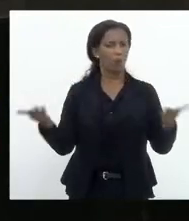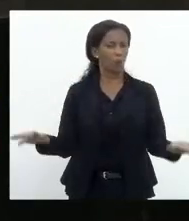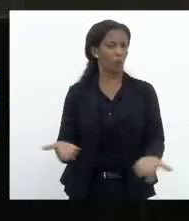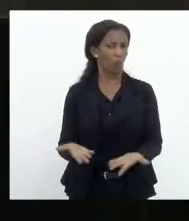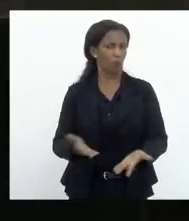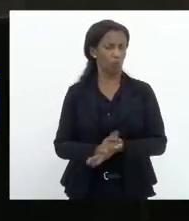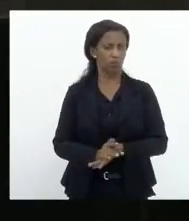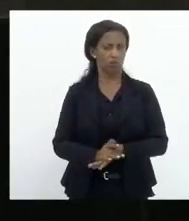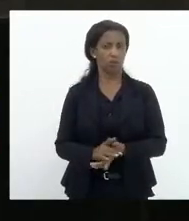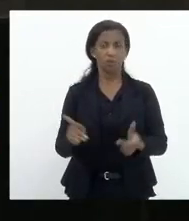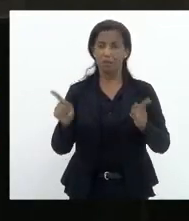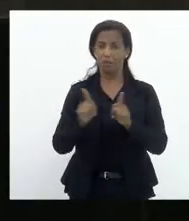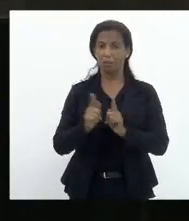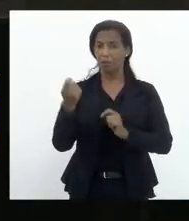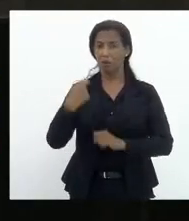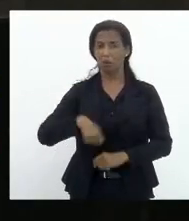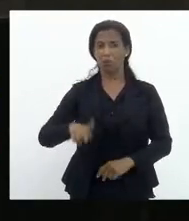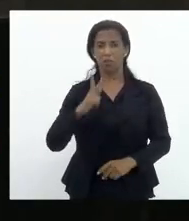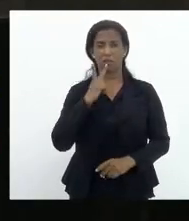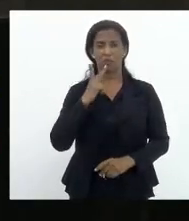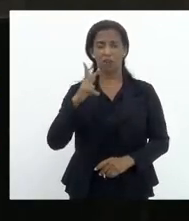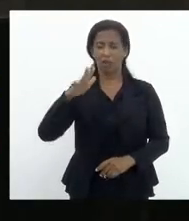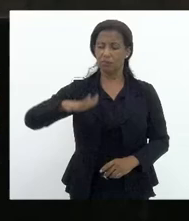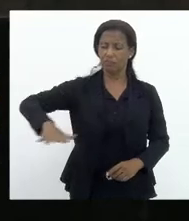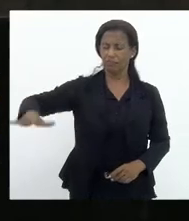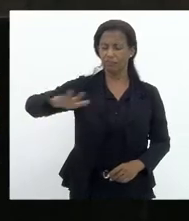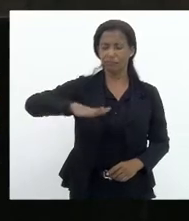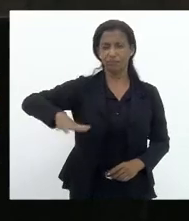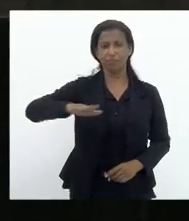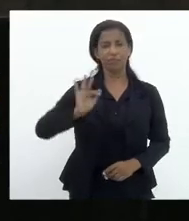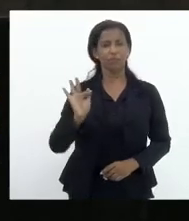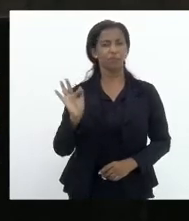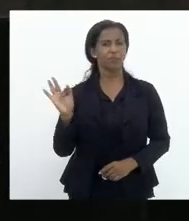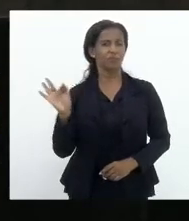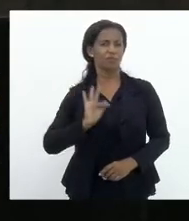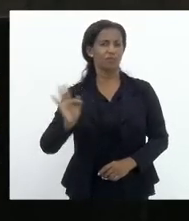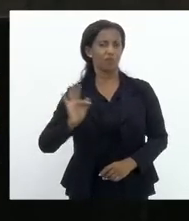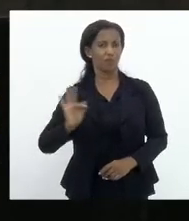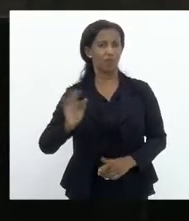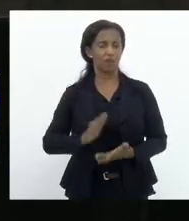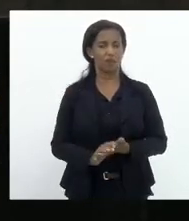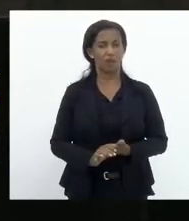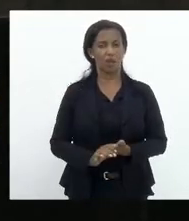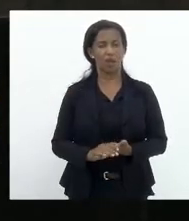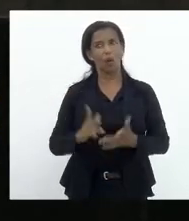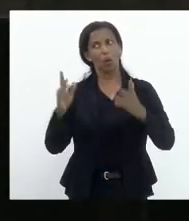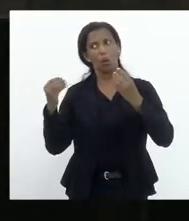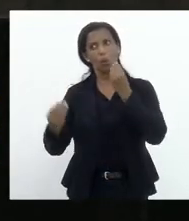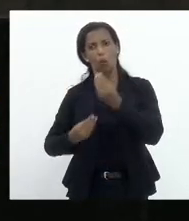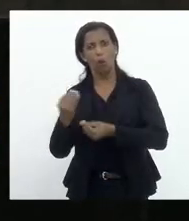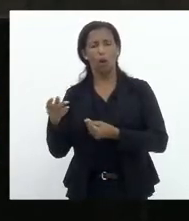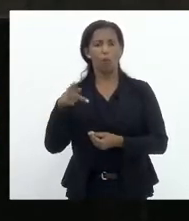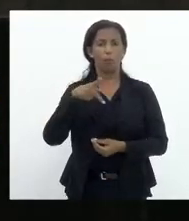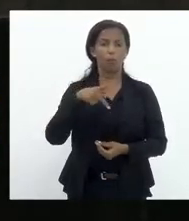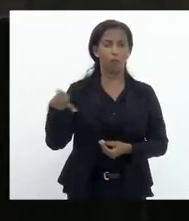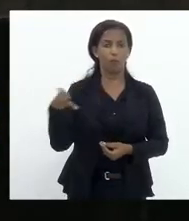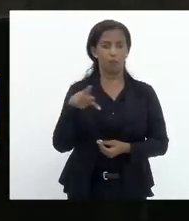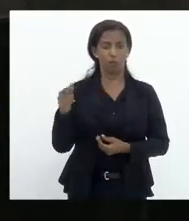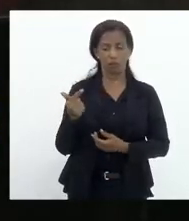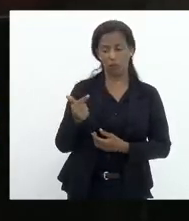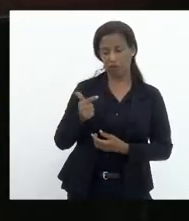não é preciso também dizer que obviamente os espaços com mais universidades seja enquanto o professores da qual somos